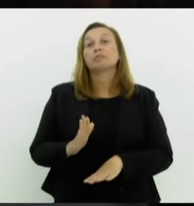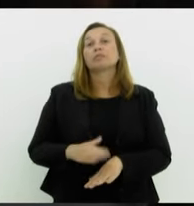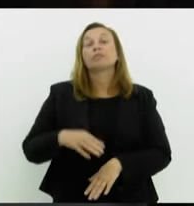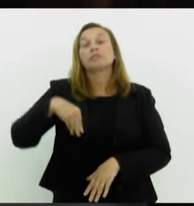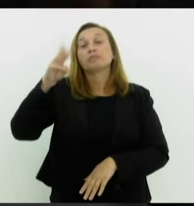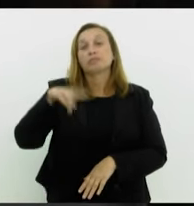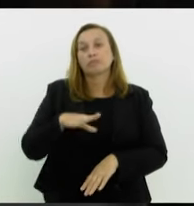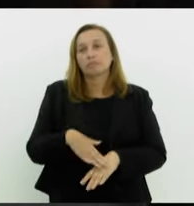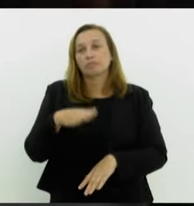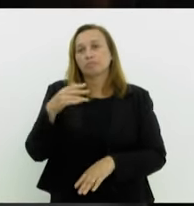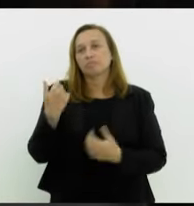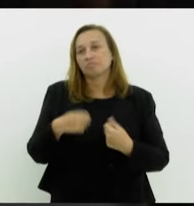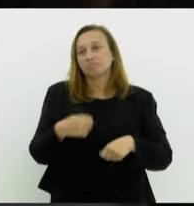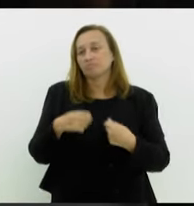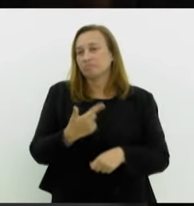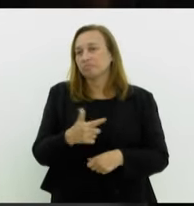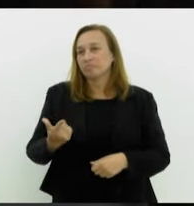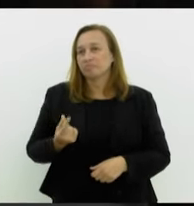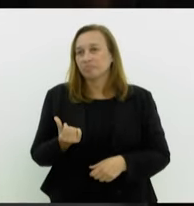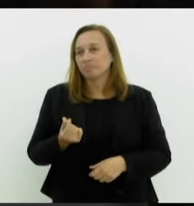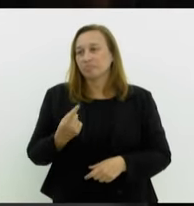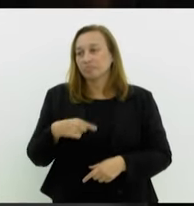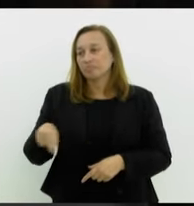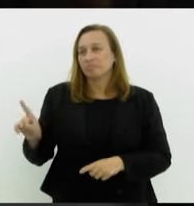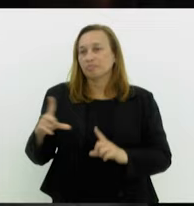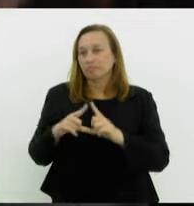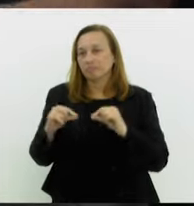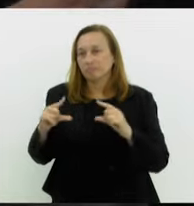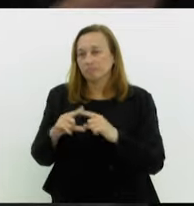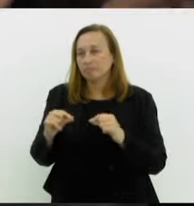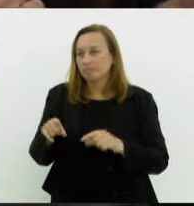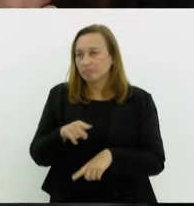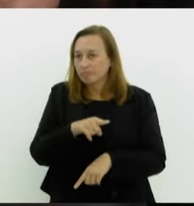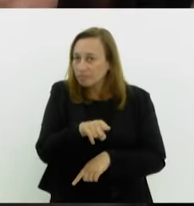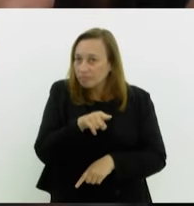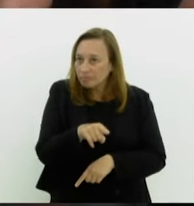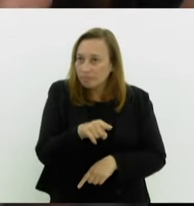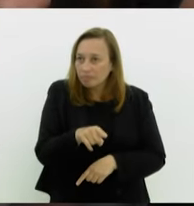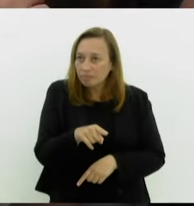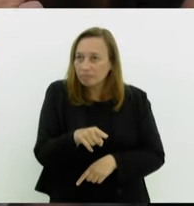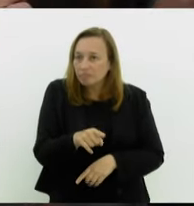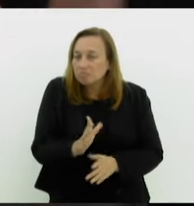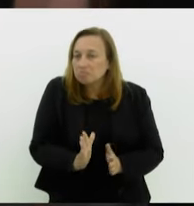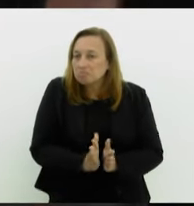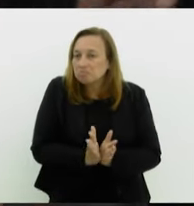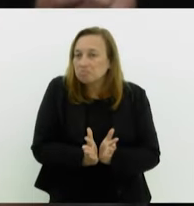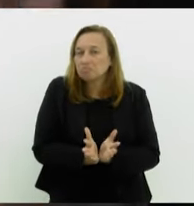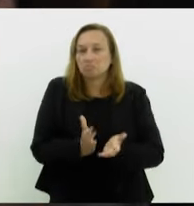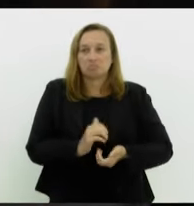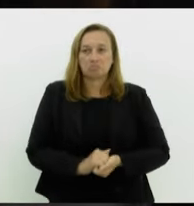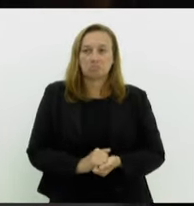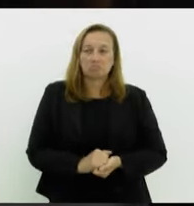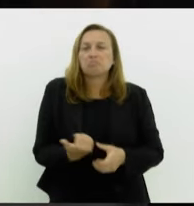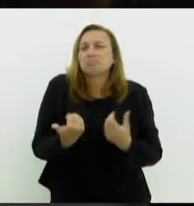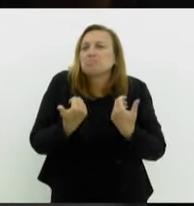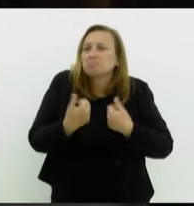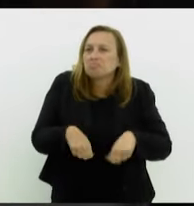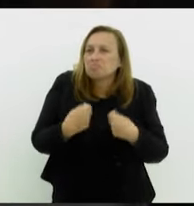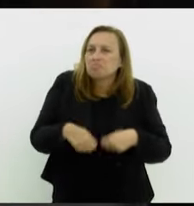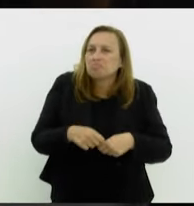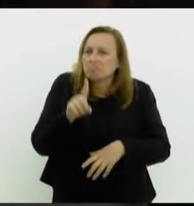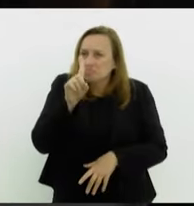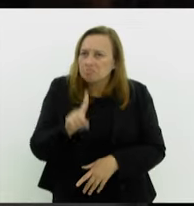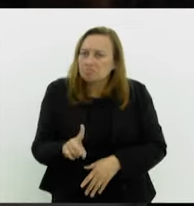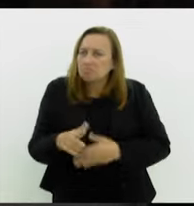precisa não tem dinheiro para ir para Brasília aquela pessoa que tá lá na ponta aquela pessoa que precisa desse